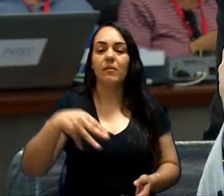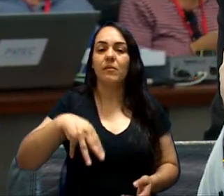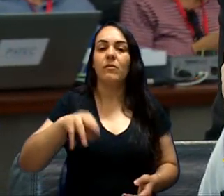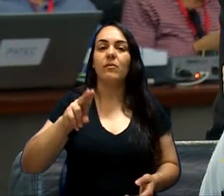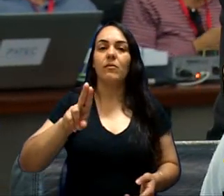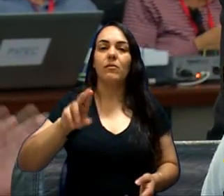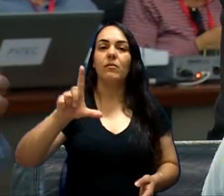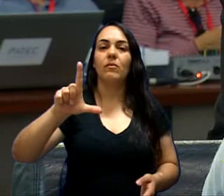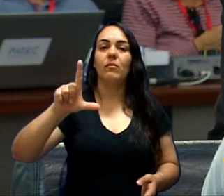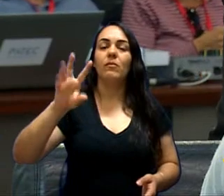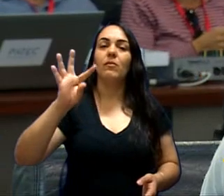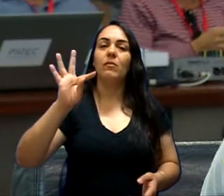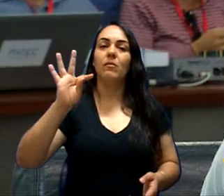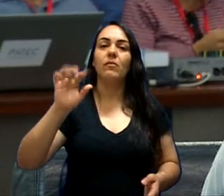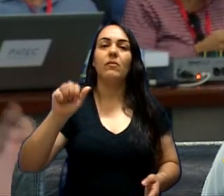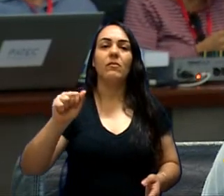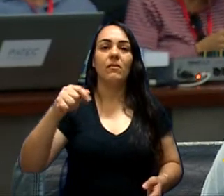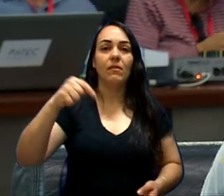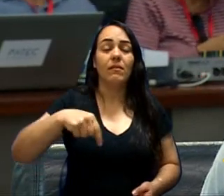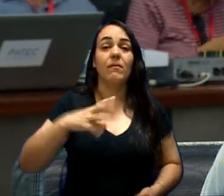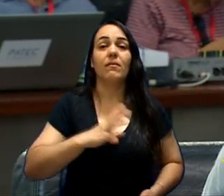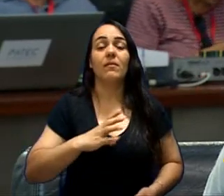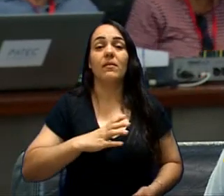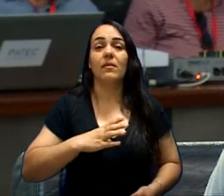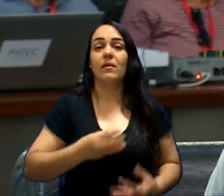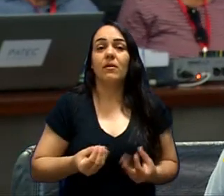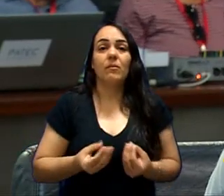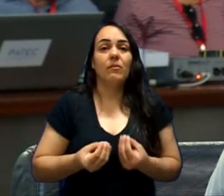pegam a carteira da pessoa, entendeu? Tem